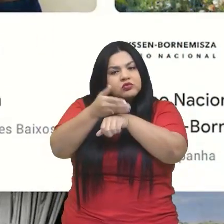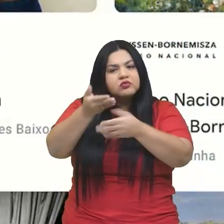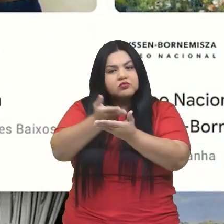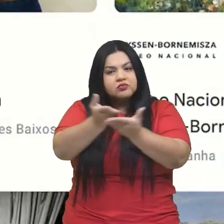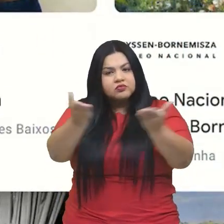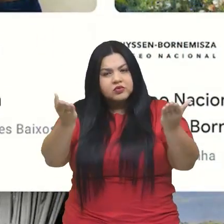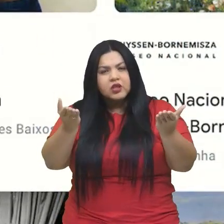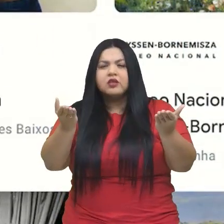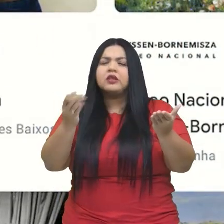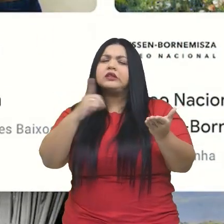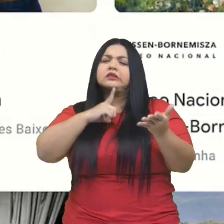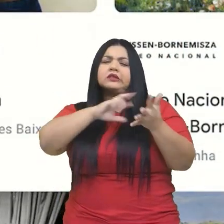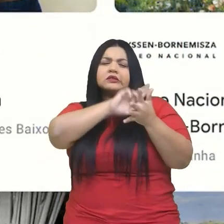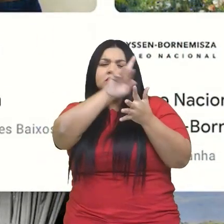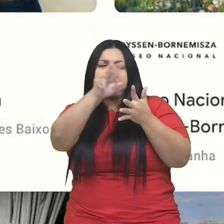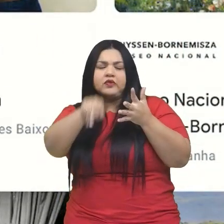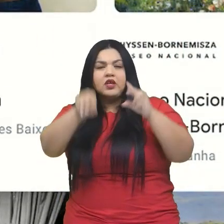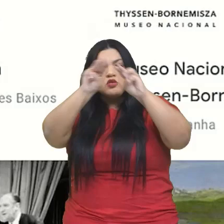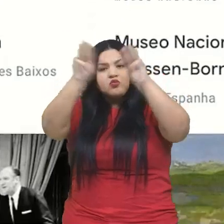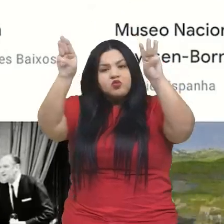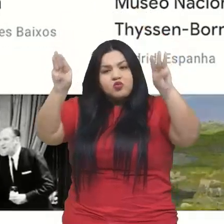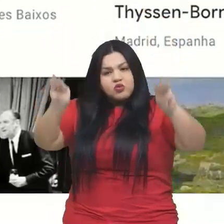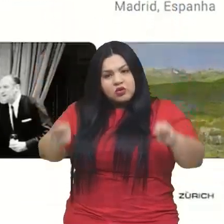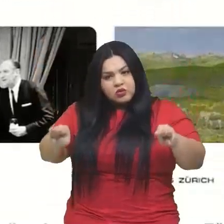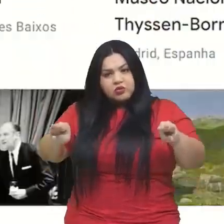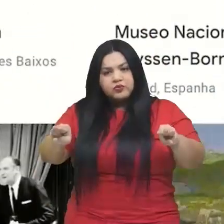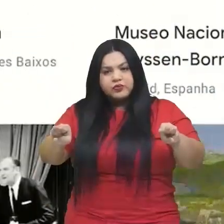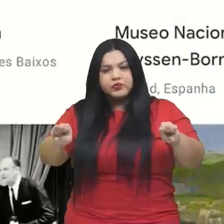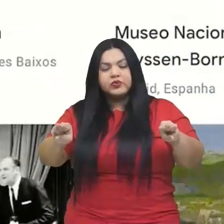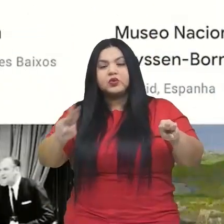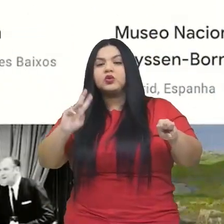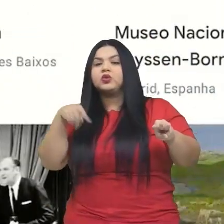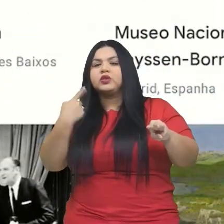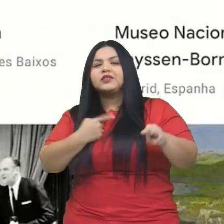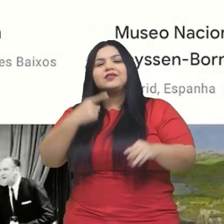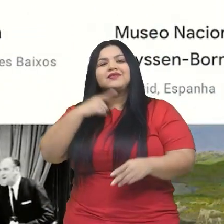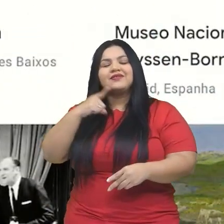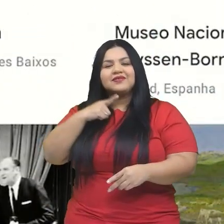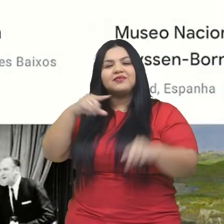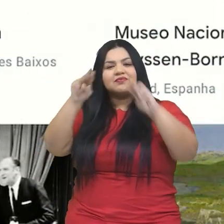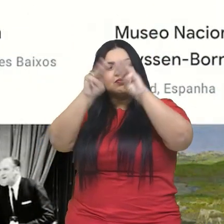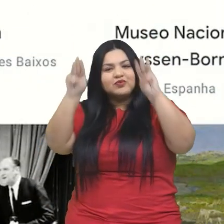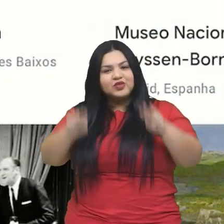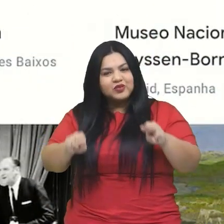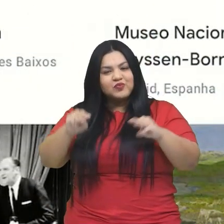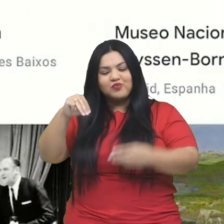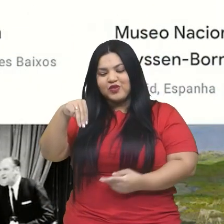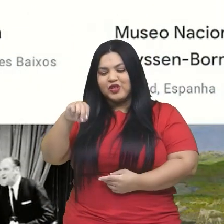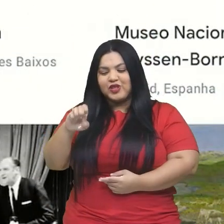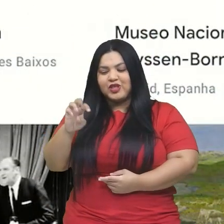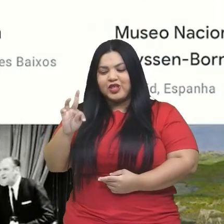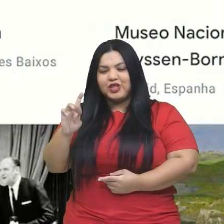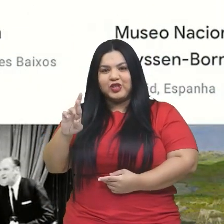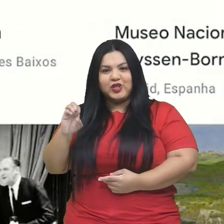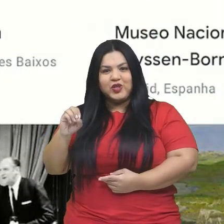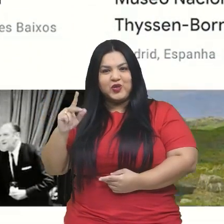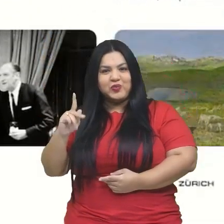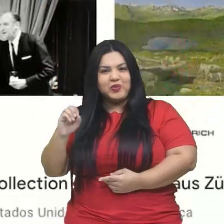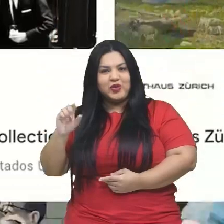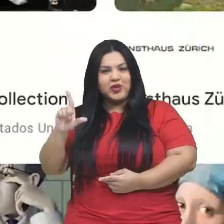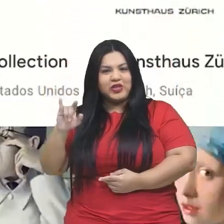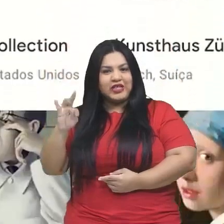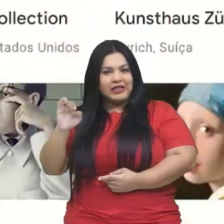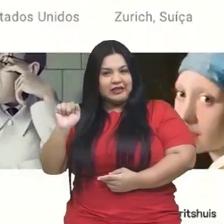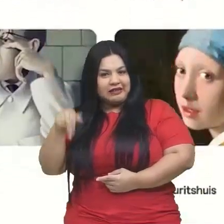tem diversos museus, né? A gente tem, olha só, aquele museu do Metropolitan lá de Nova York, tá aqui